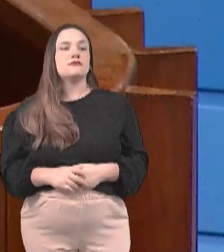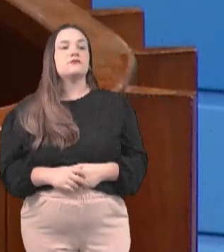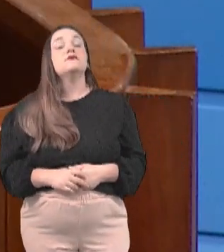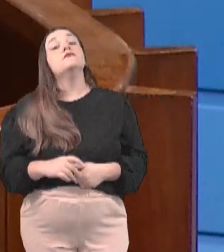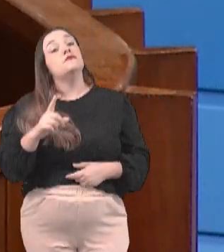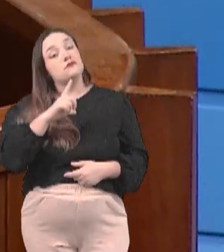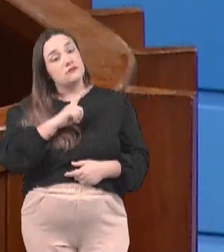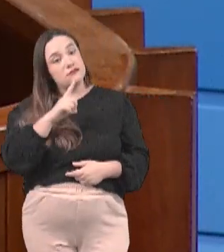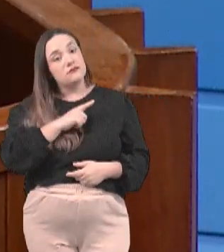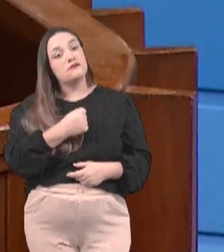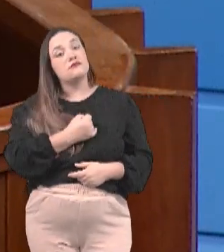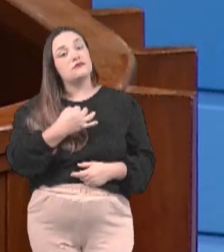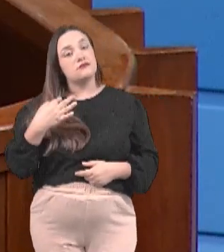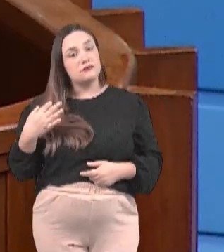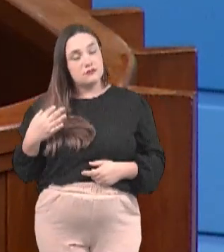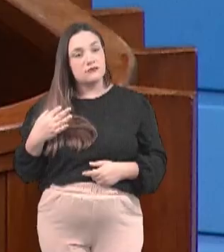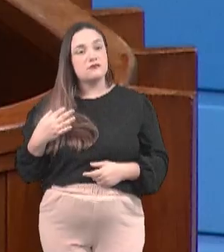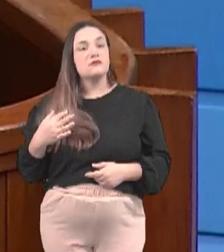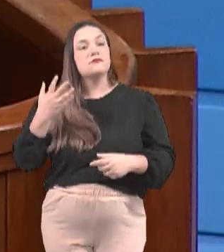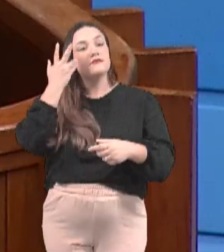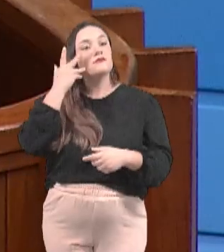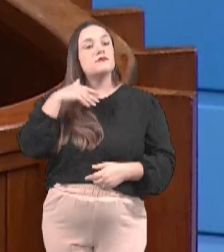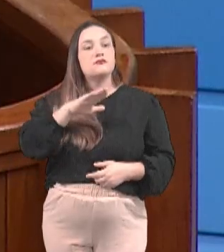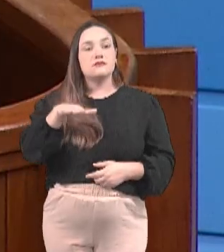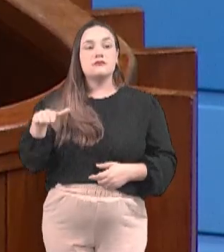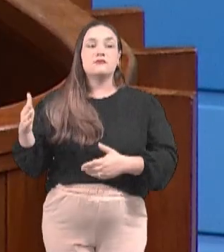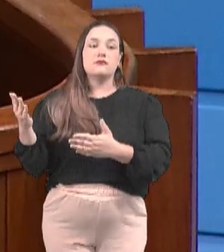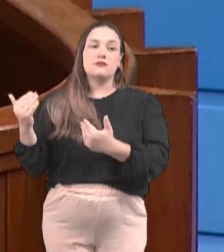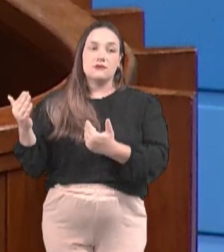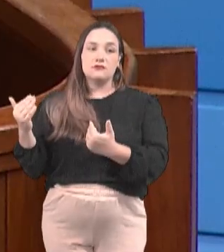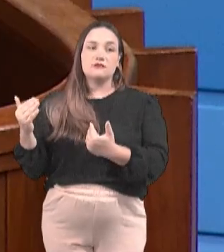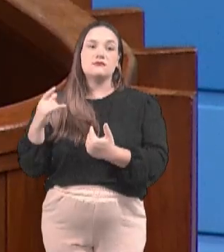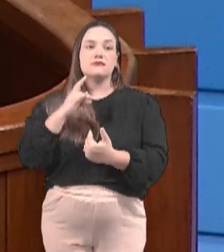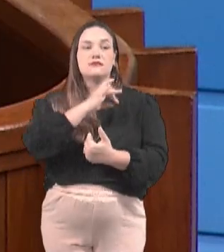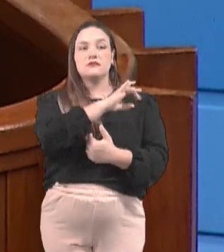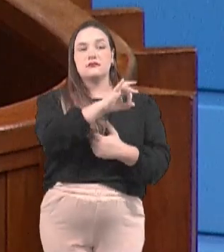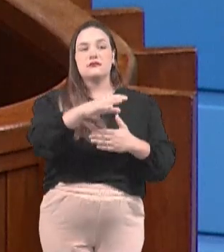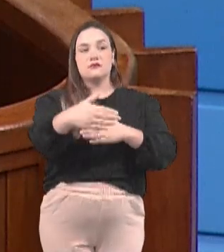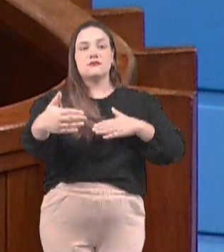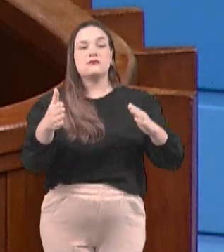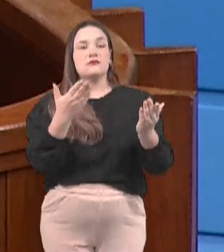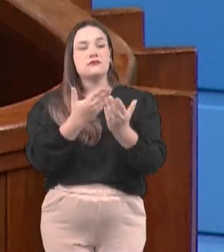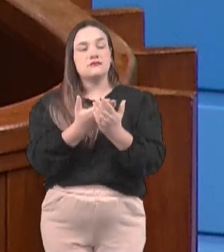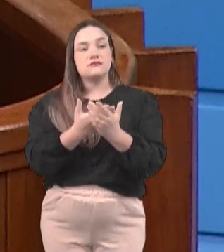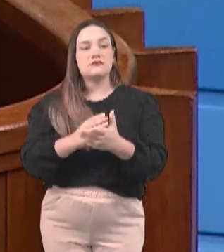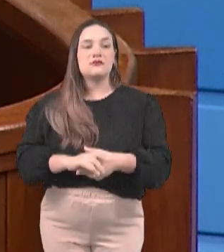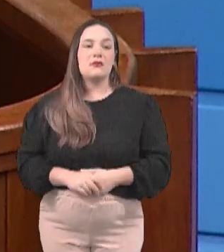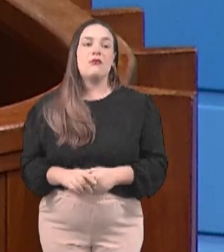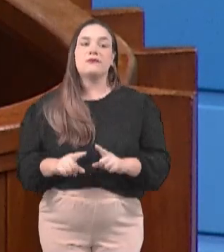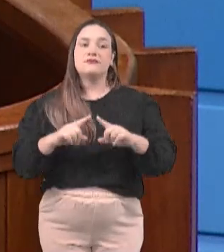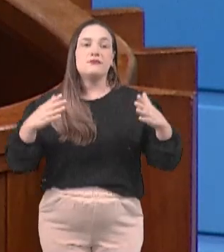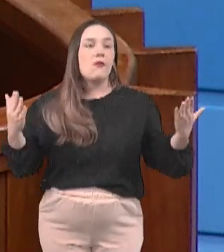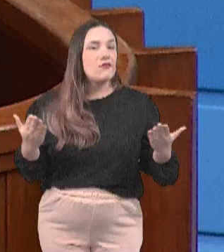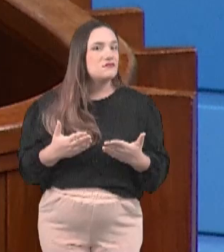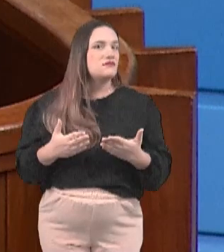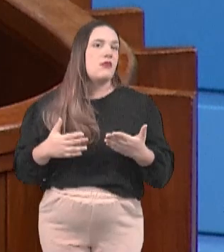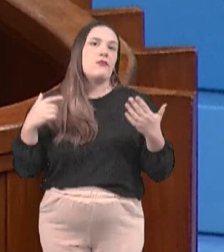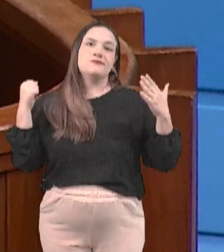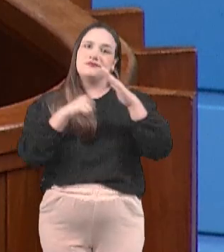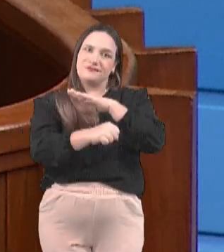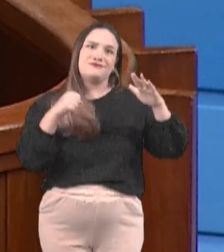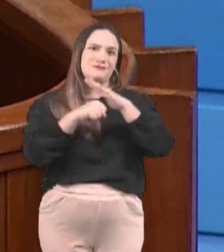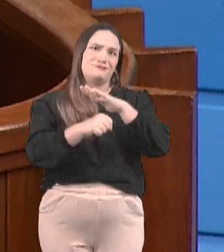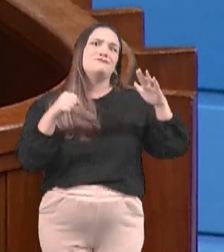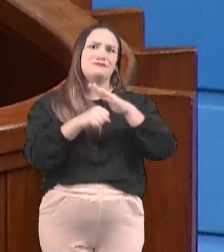de crianças, de adolescentes em cada sala de aula. Mas com essa demanda crescente, com a falta de sala